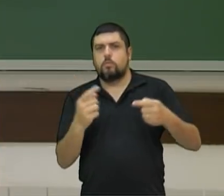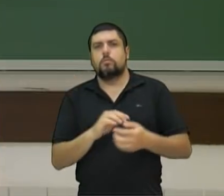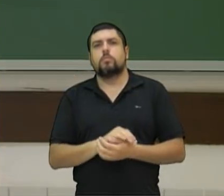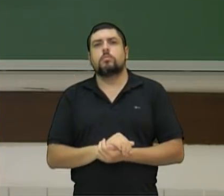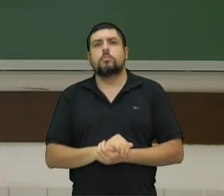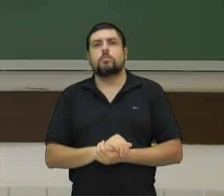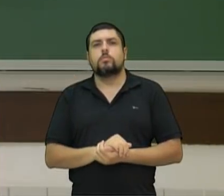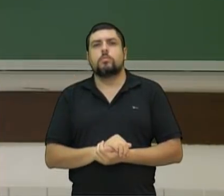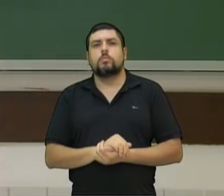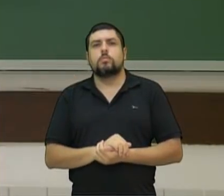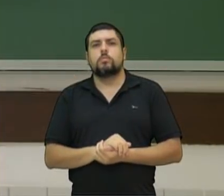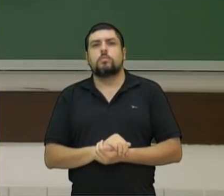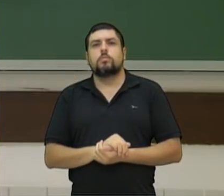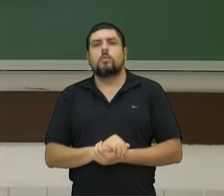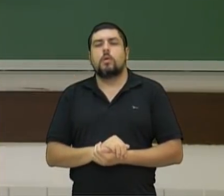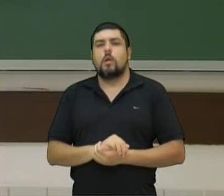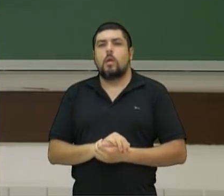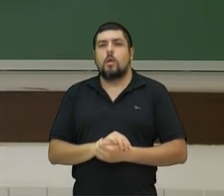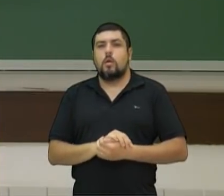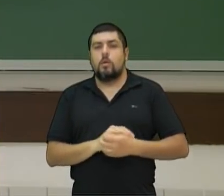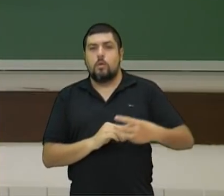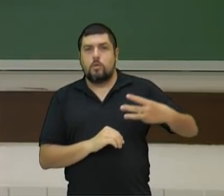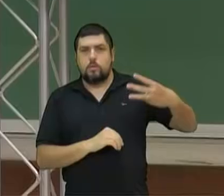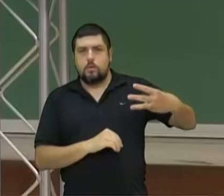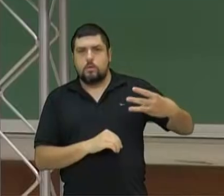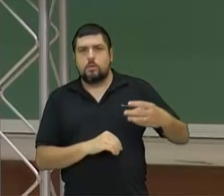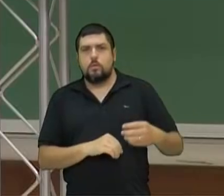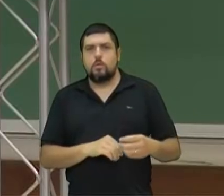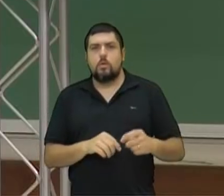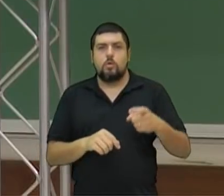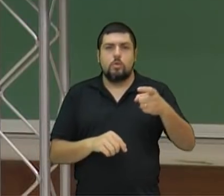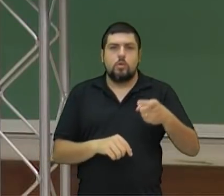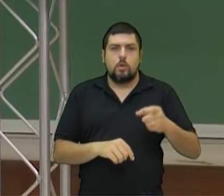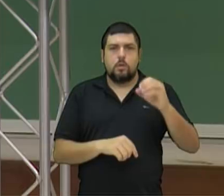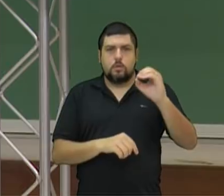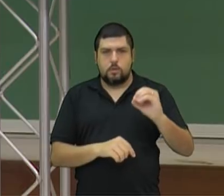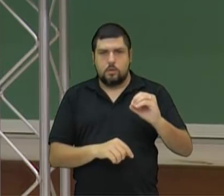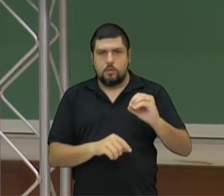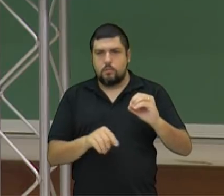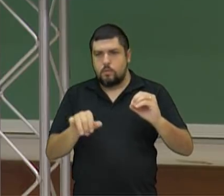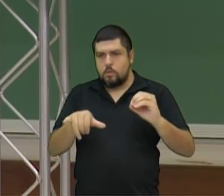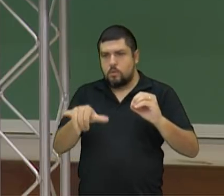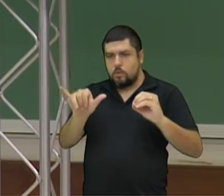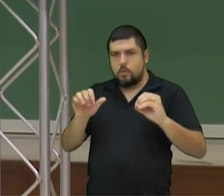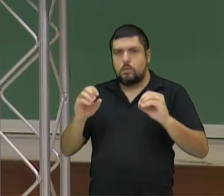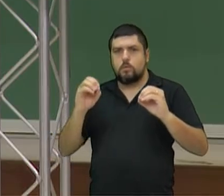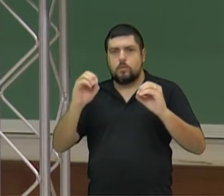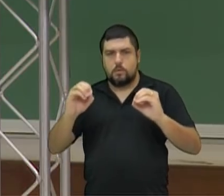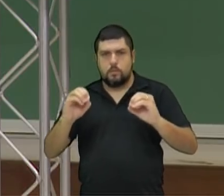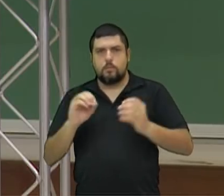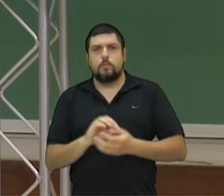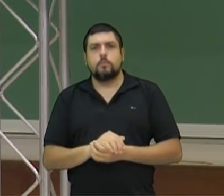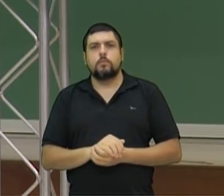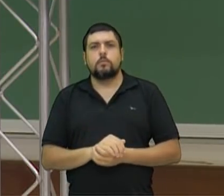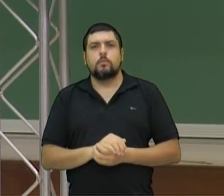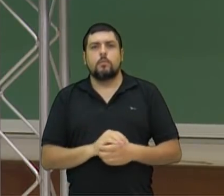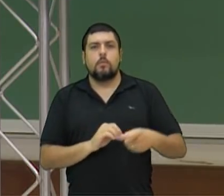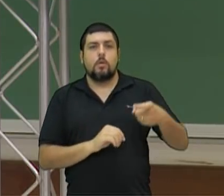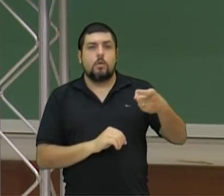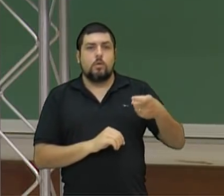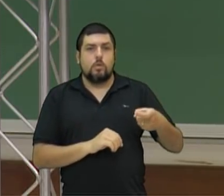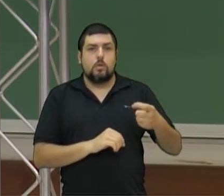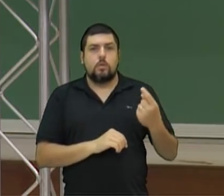aqui o segundo par. Terceiro par, quando x vale 0, y vale 0. Próximo, quando x vale 1,